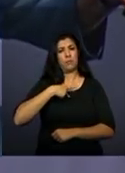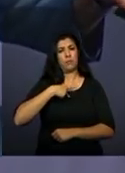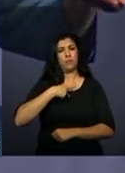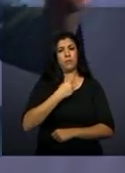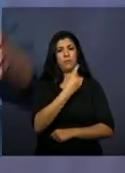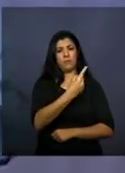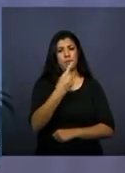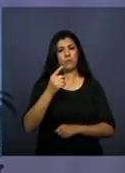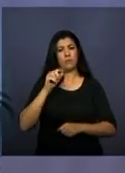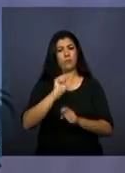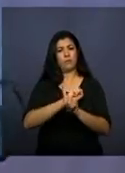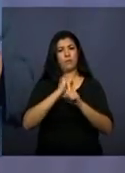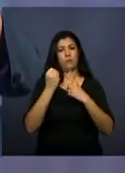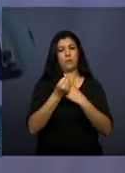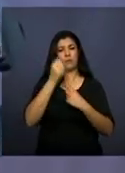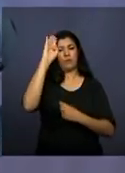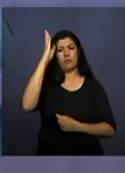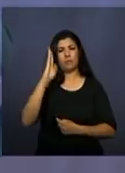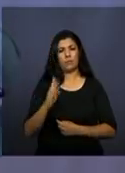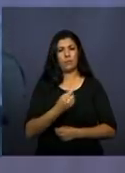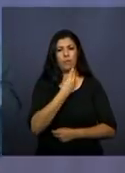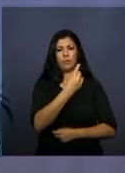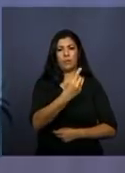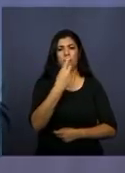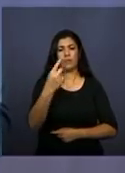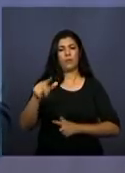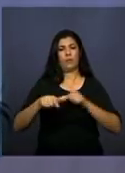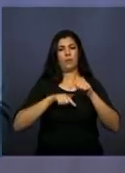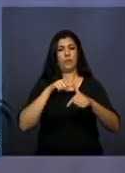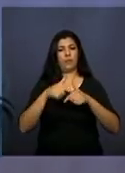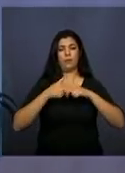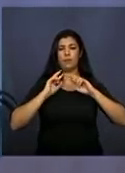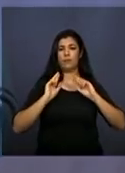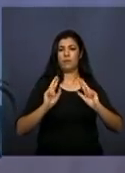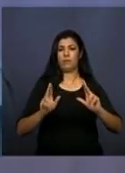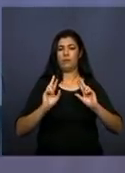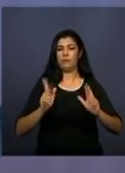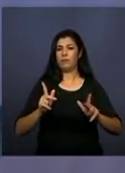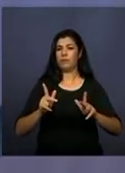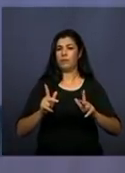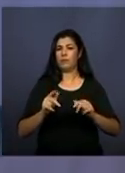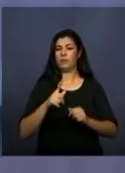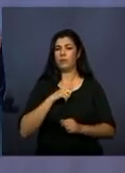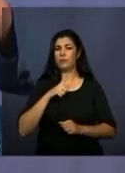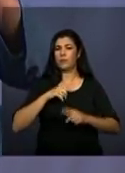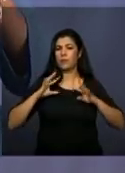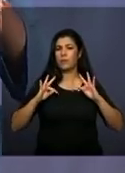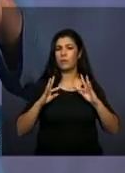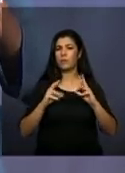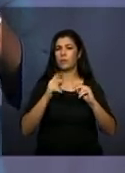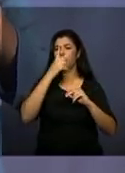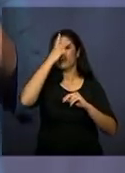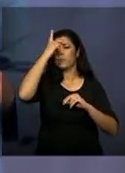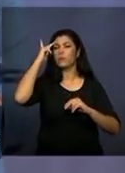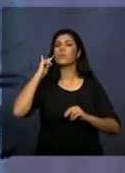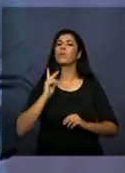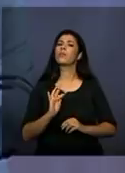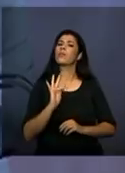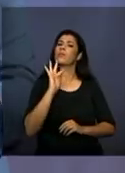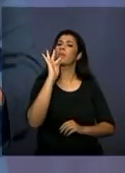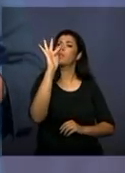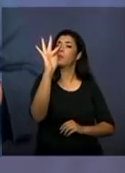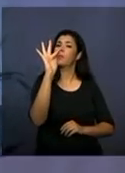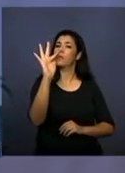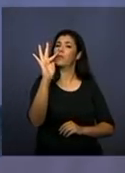sociedade brasileira. Vocês trabalham o passado para todos os que virão depois de